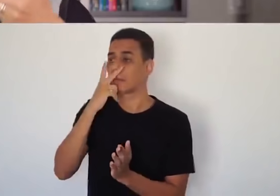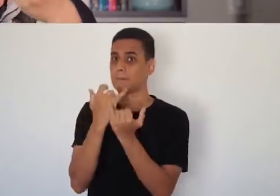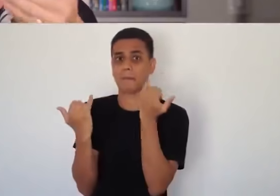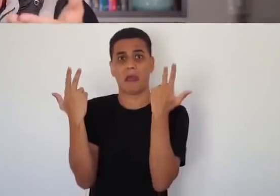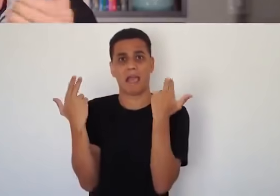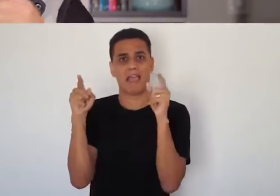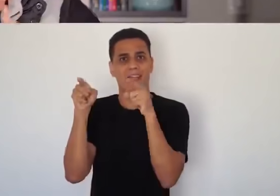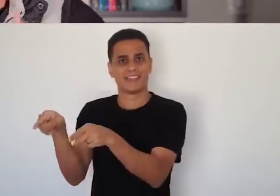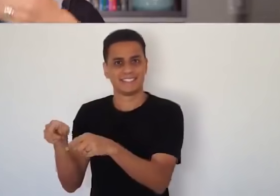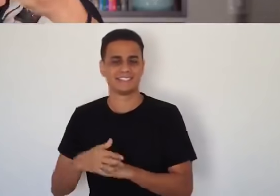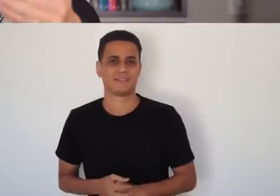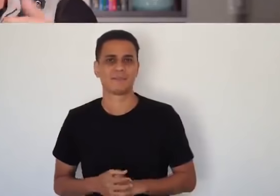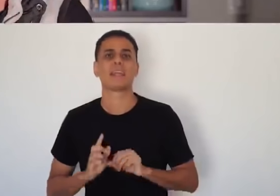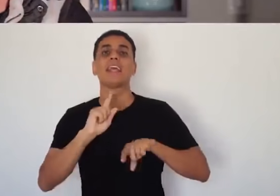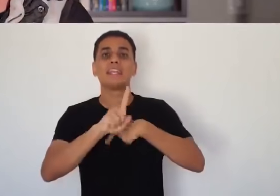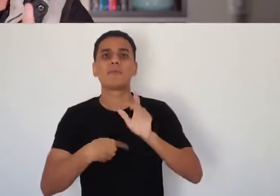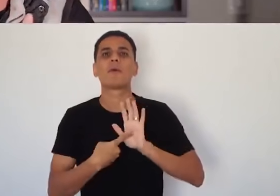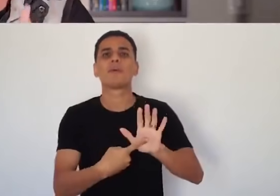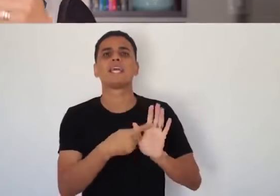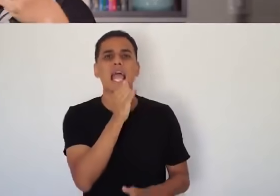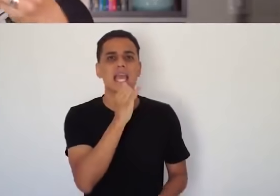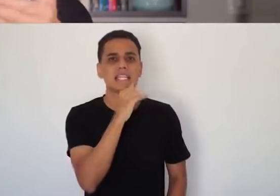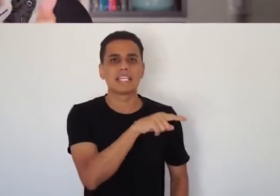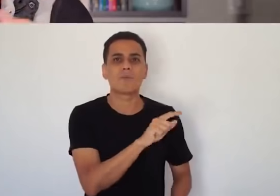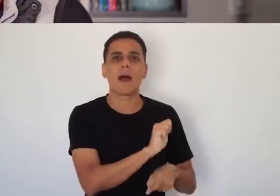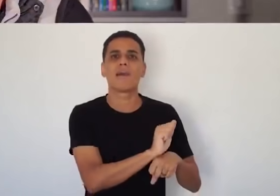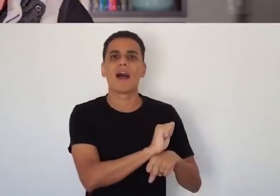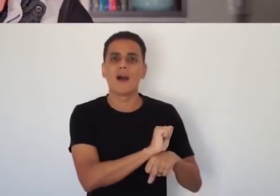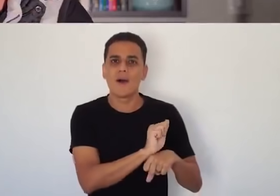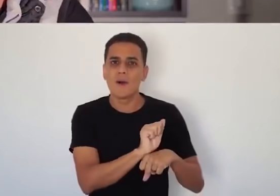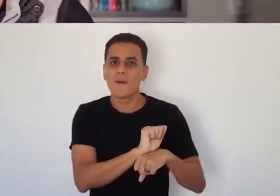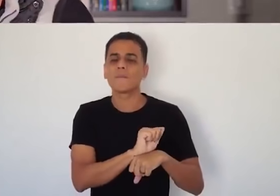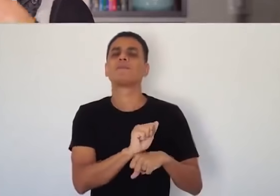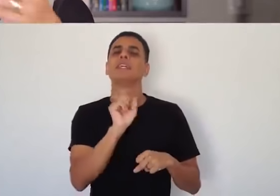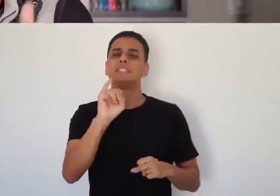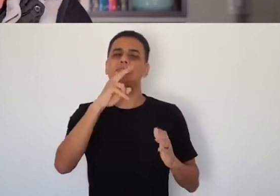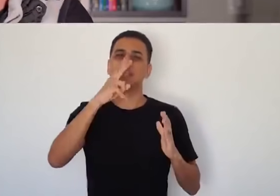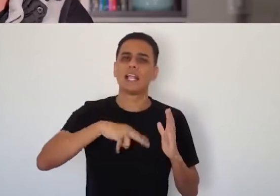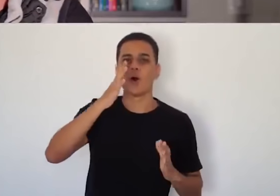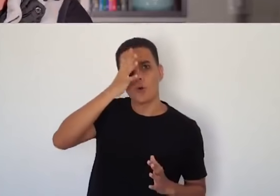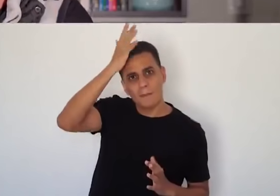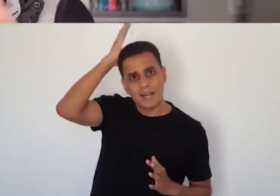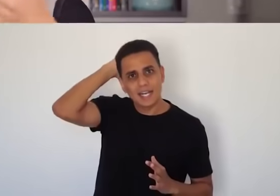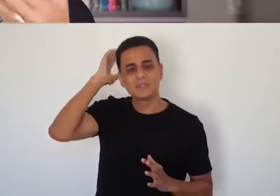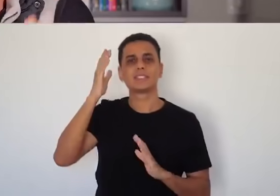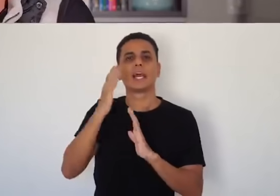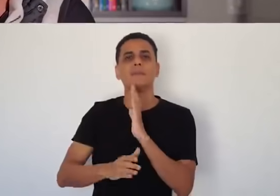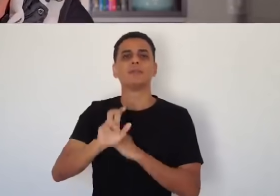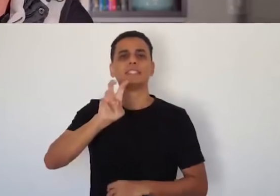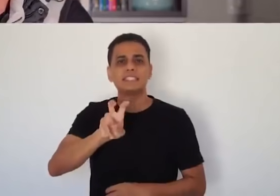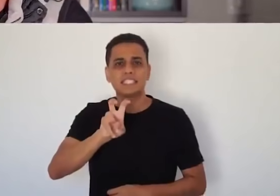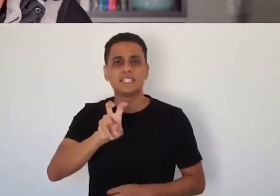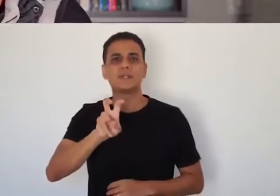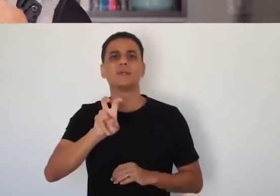ele lhe oferece Isaque, ele exerce essa sua fé de uma maneira estrondosa, assim,